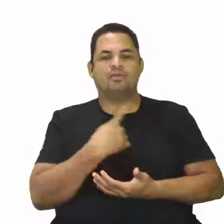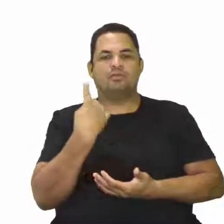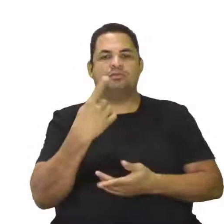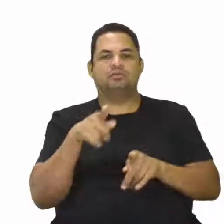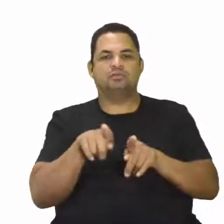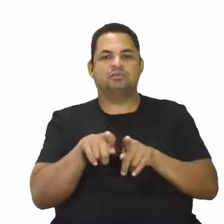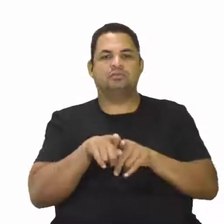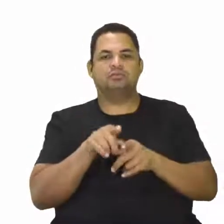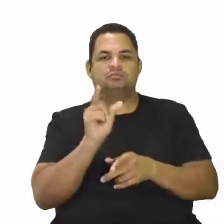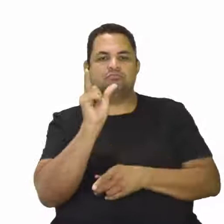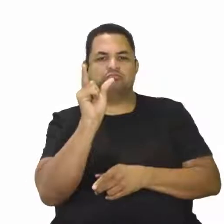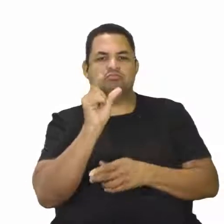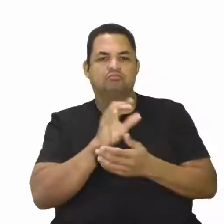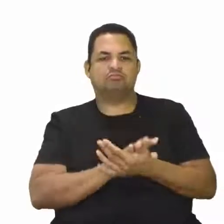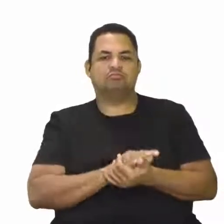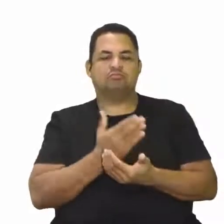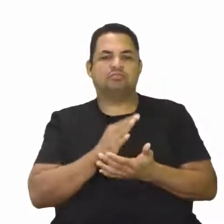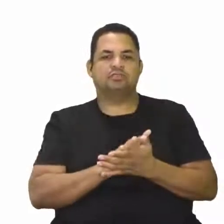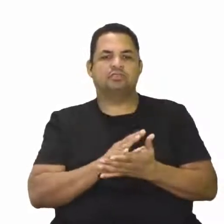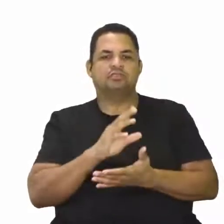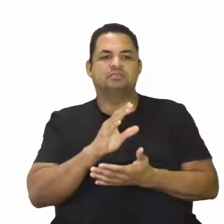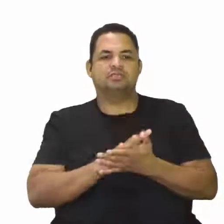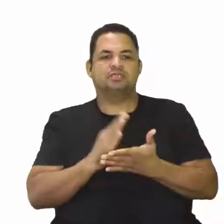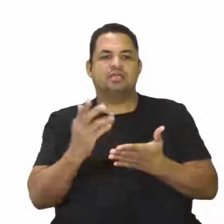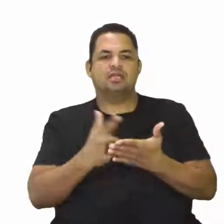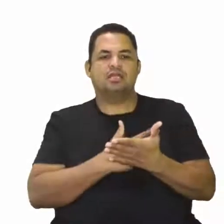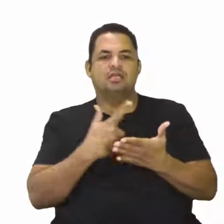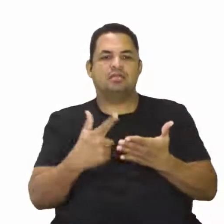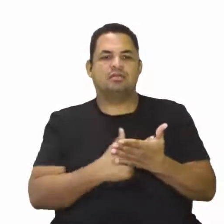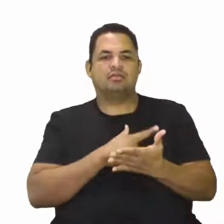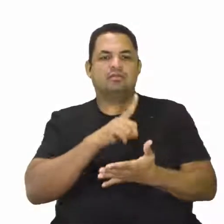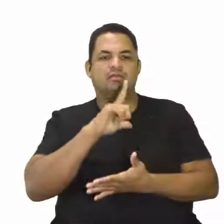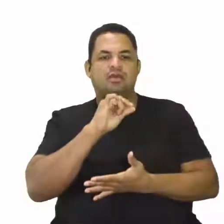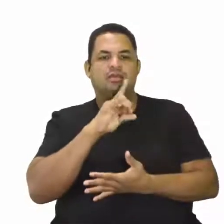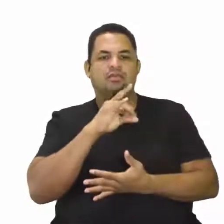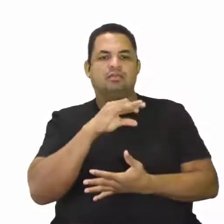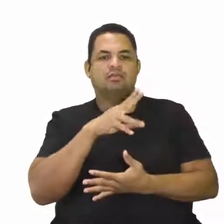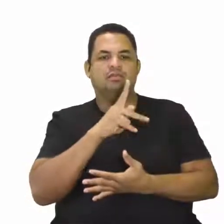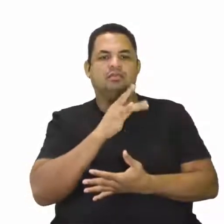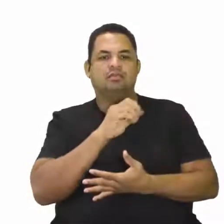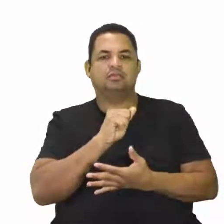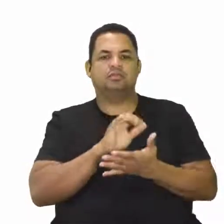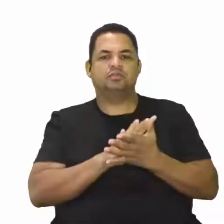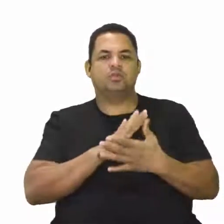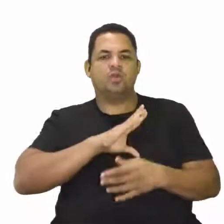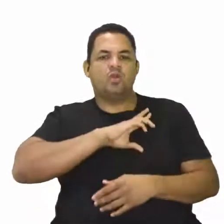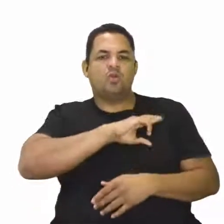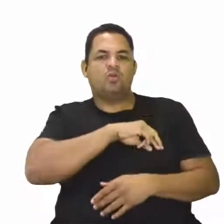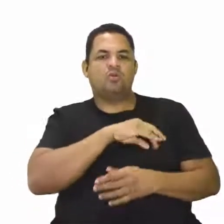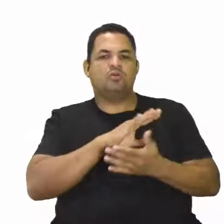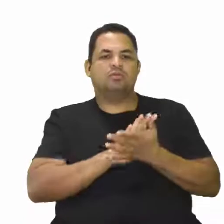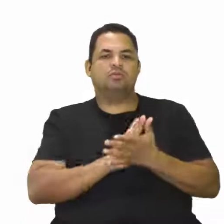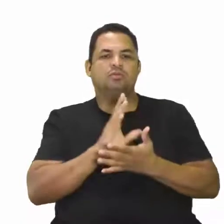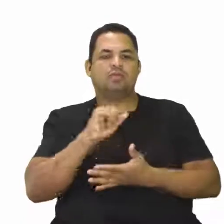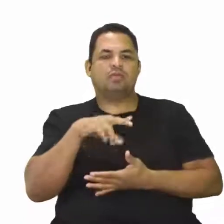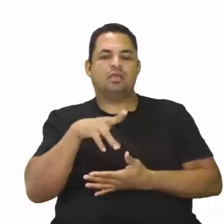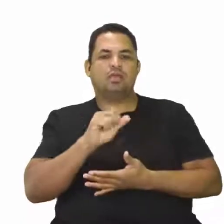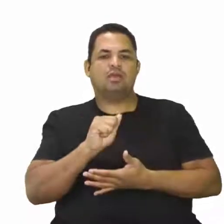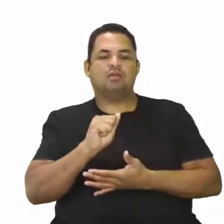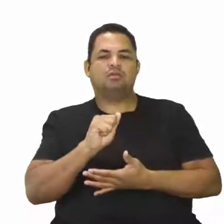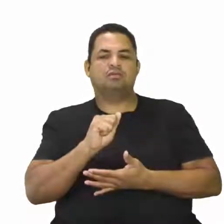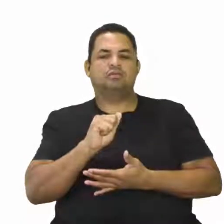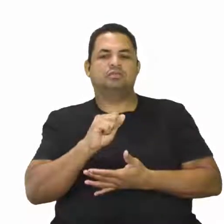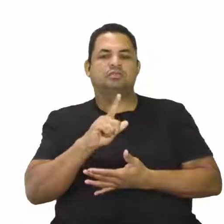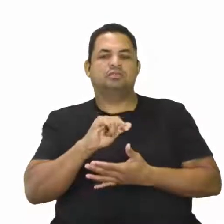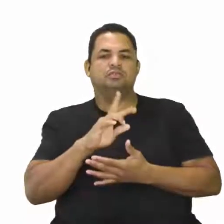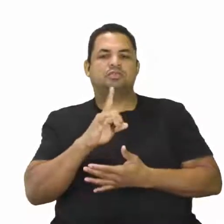um pouquinho e vimos esse livro, La Gitanilla, que é um dos romances do Miguel de Cervantes, nosso